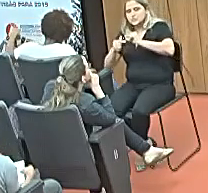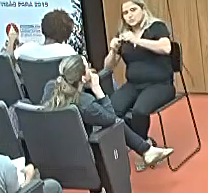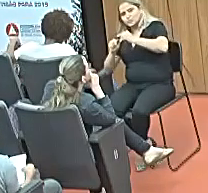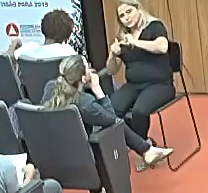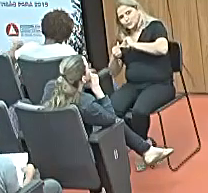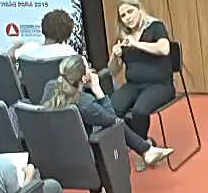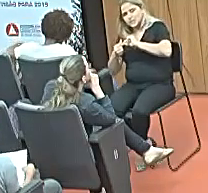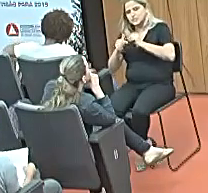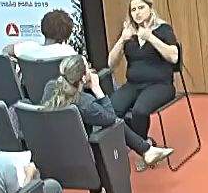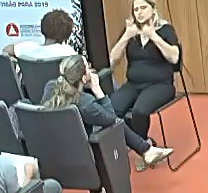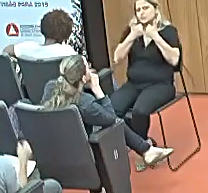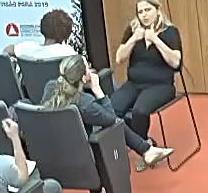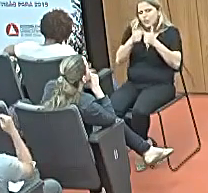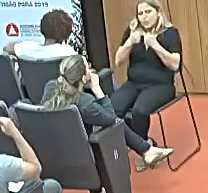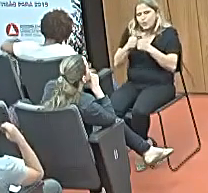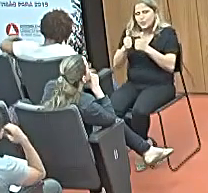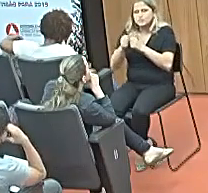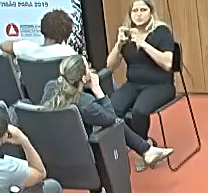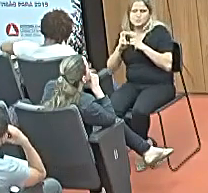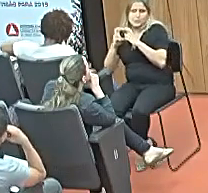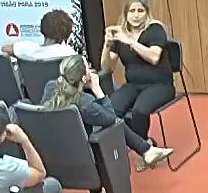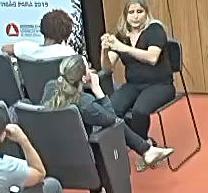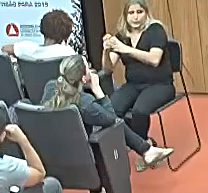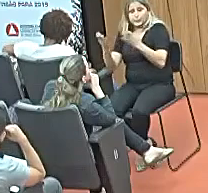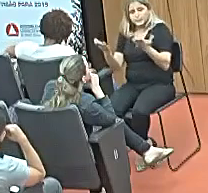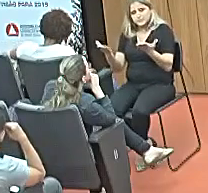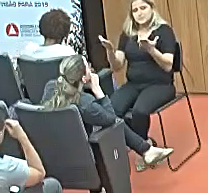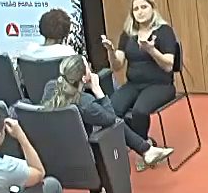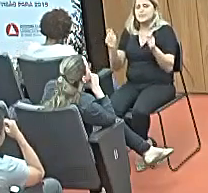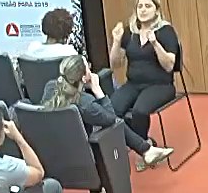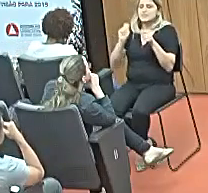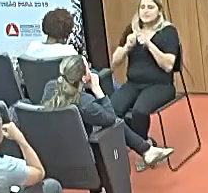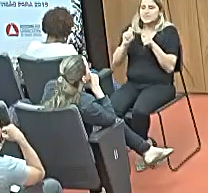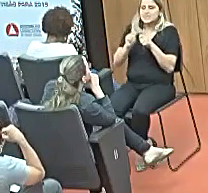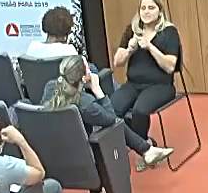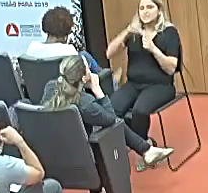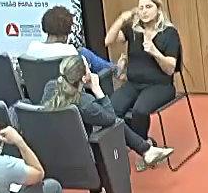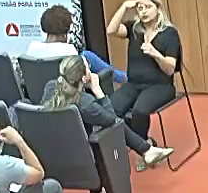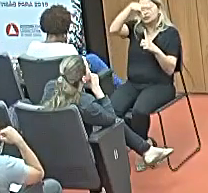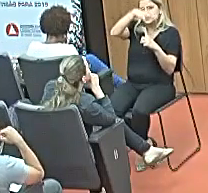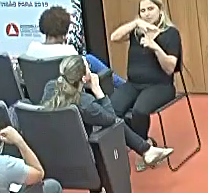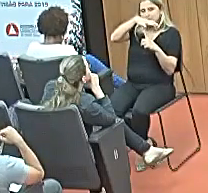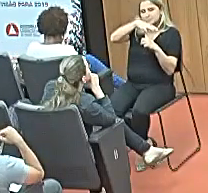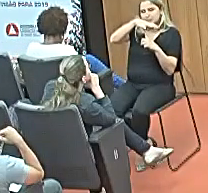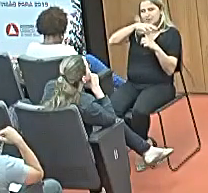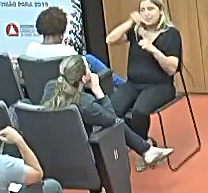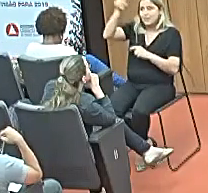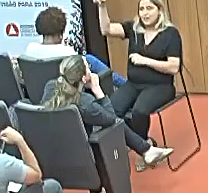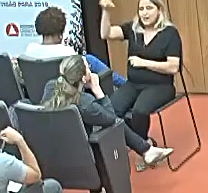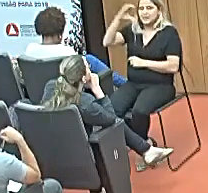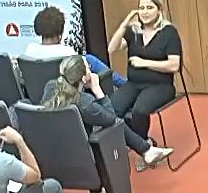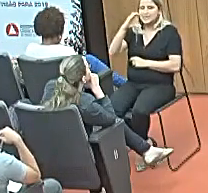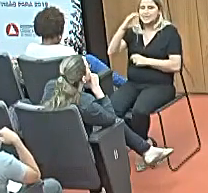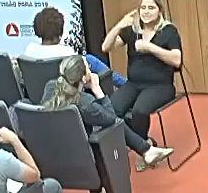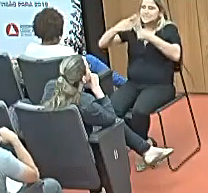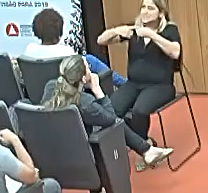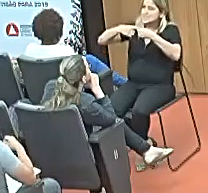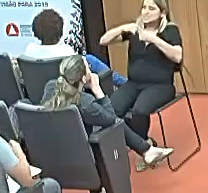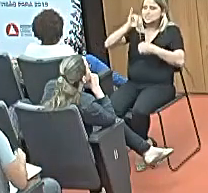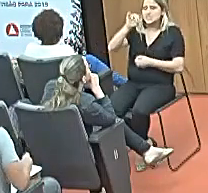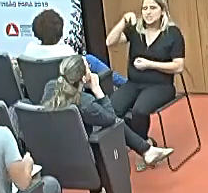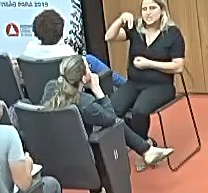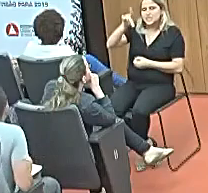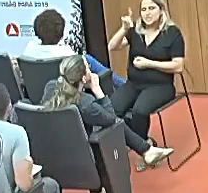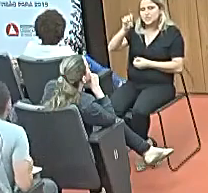metropolitano com a implantação do terminal da cidade industrial da instalar e da